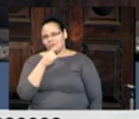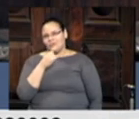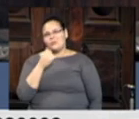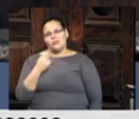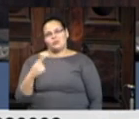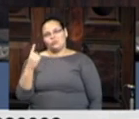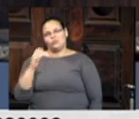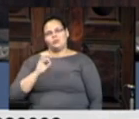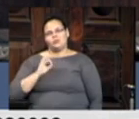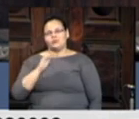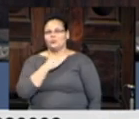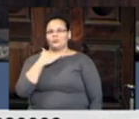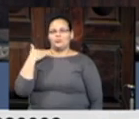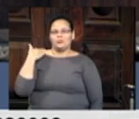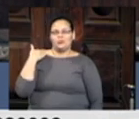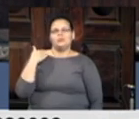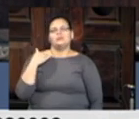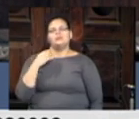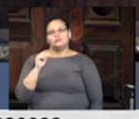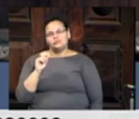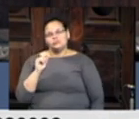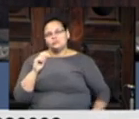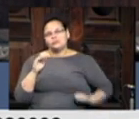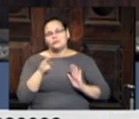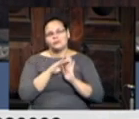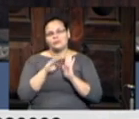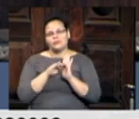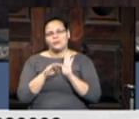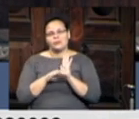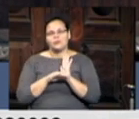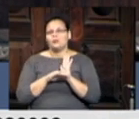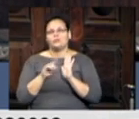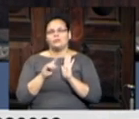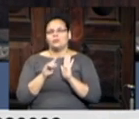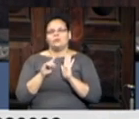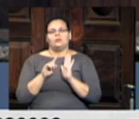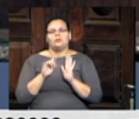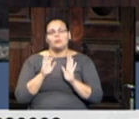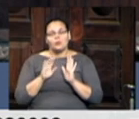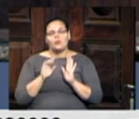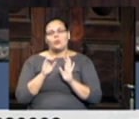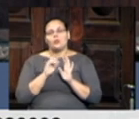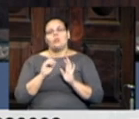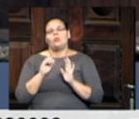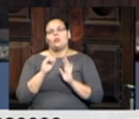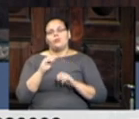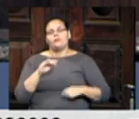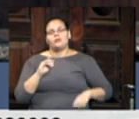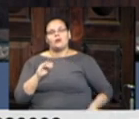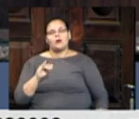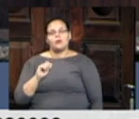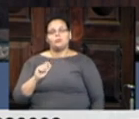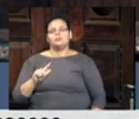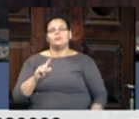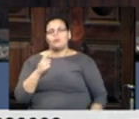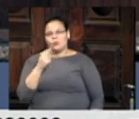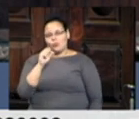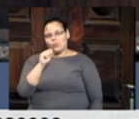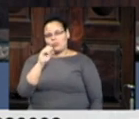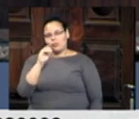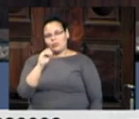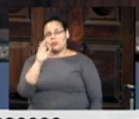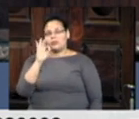um policial que, segundo os dados não oficiais, ultrapassa o número de